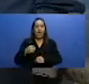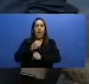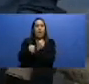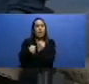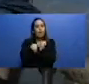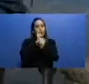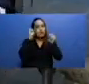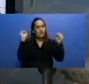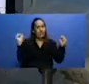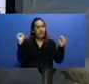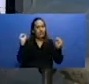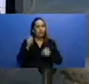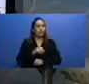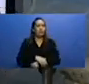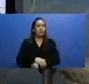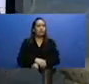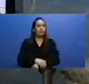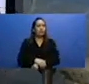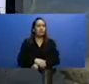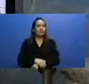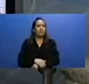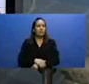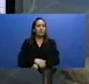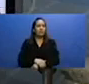vamos escrever? Que isso aqui é